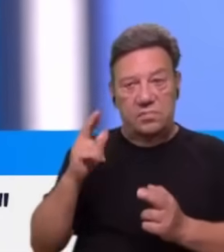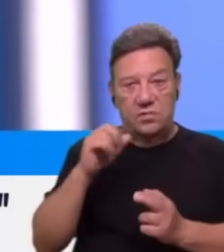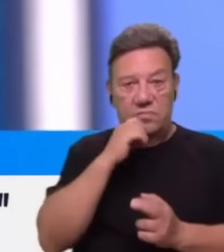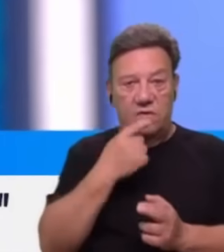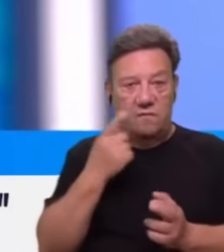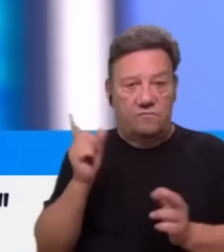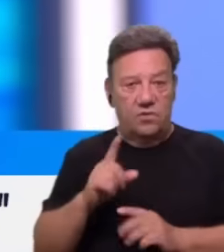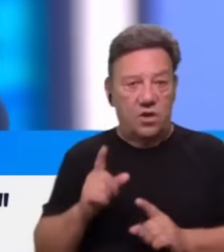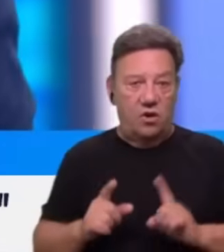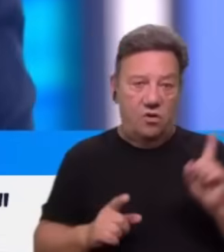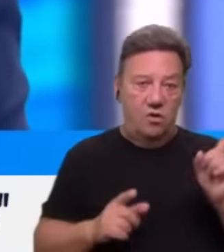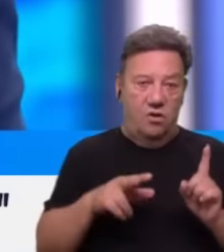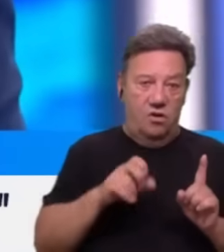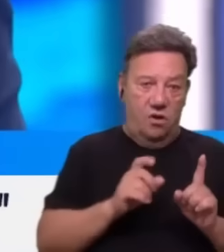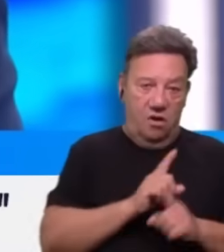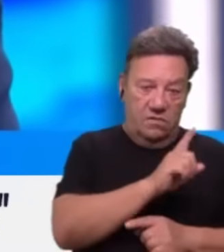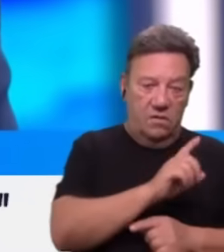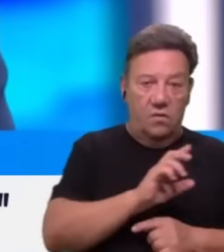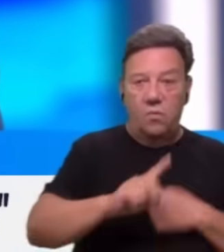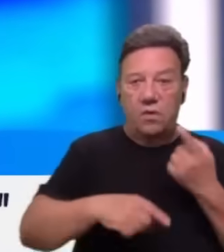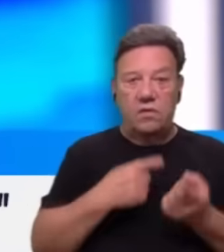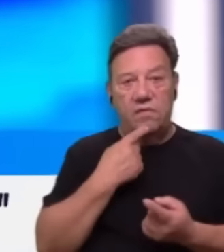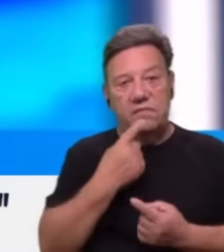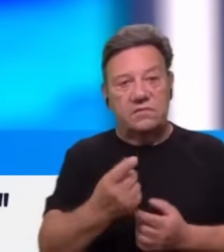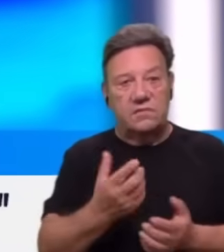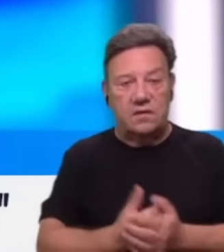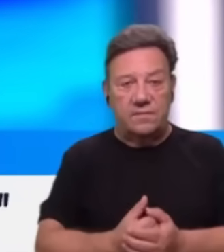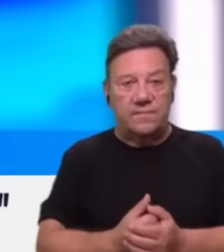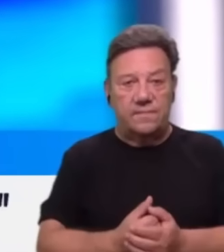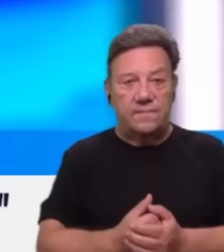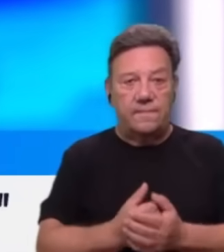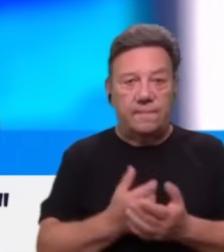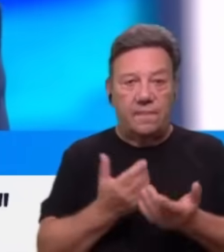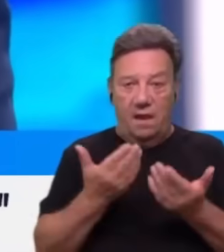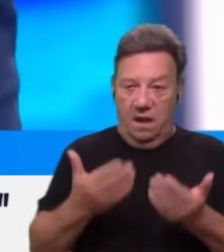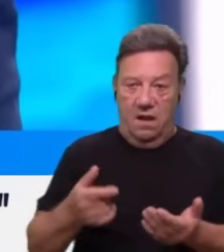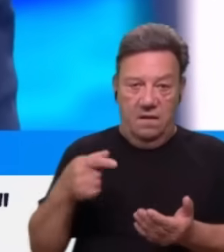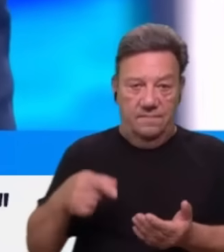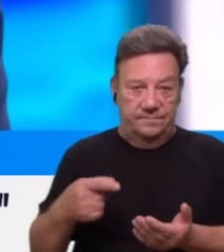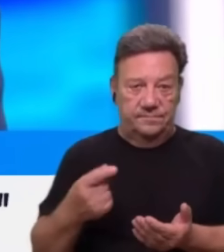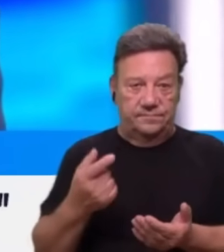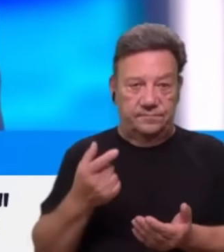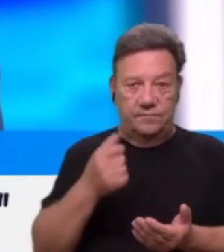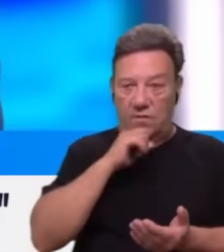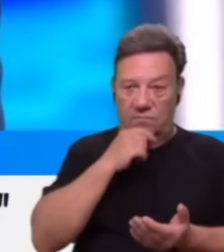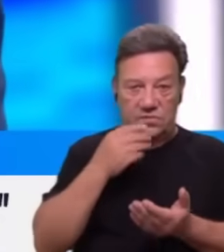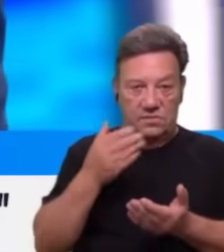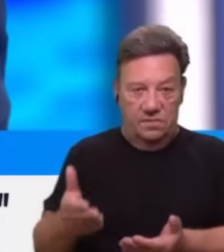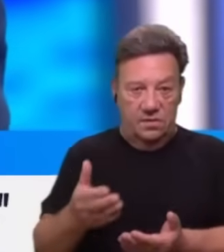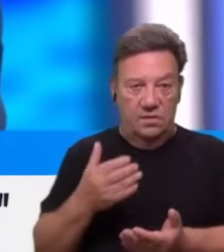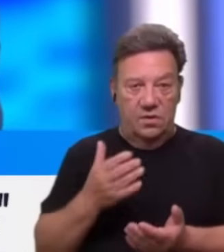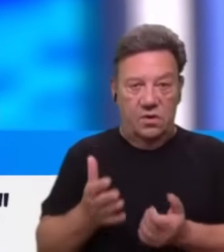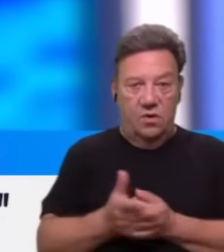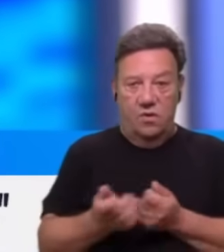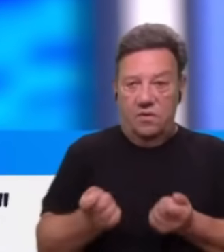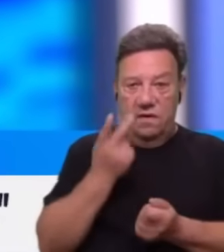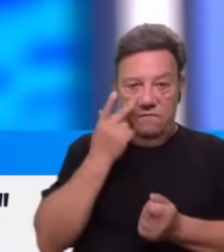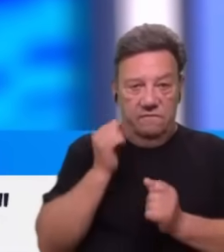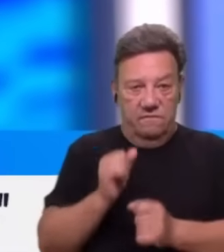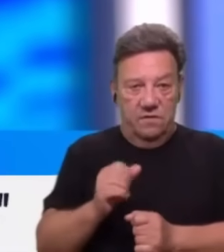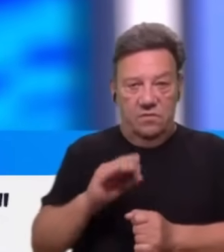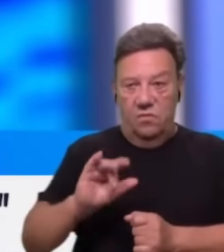de voltar ao norte do país outra coisa é dizer eh eh aqui eh a possibilidade de eu organizar a minha vida